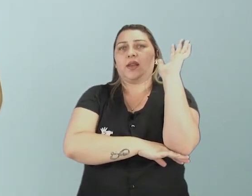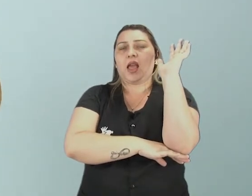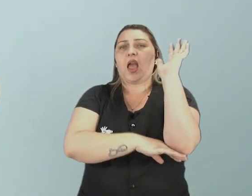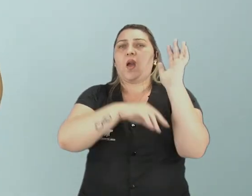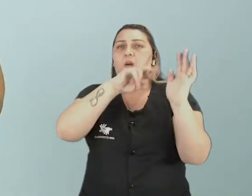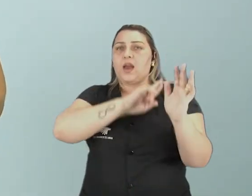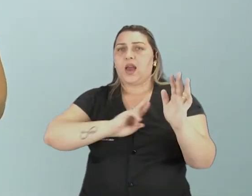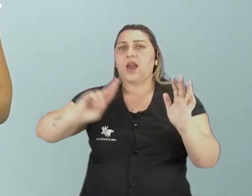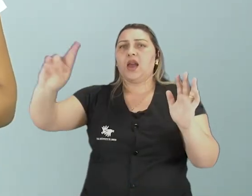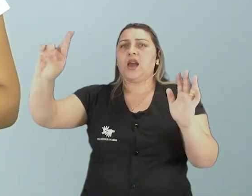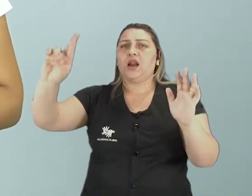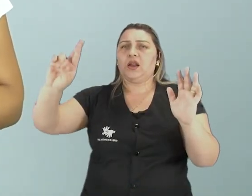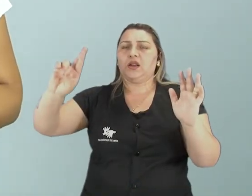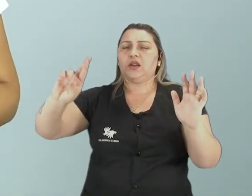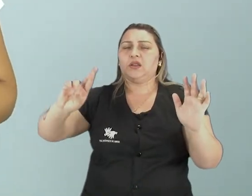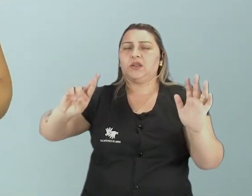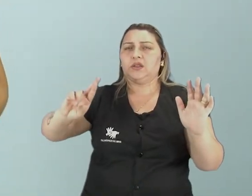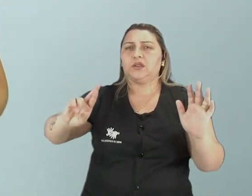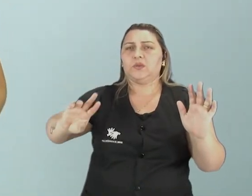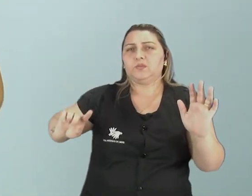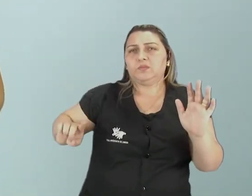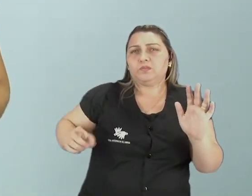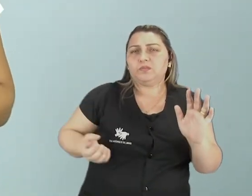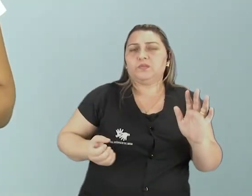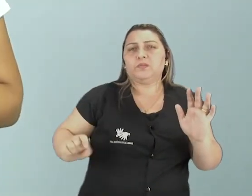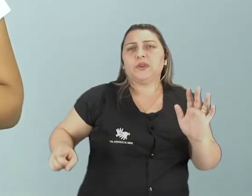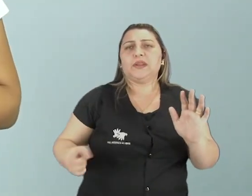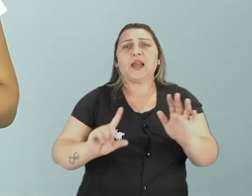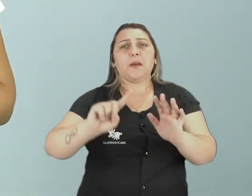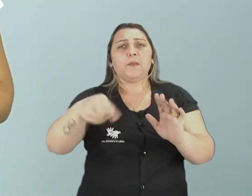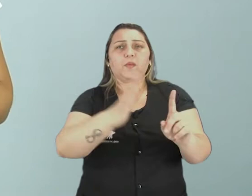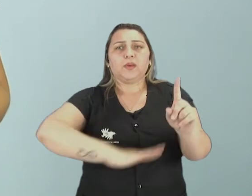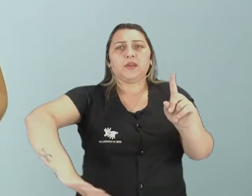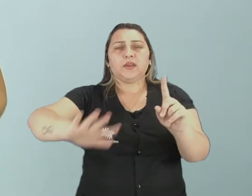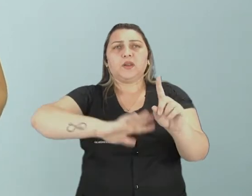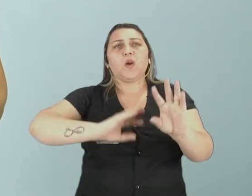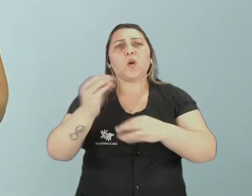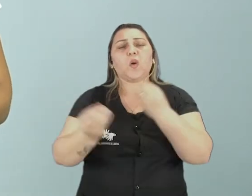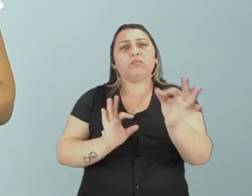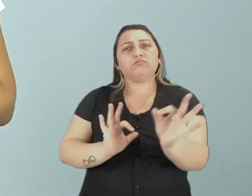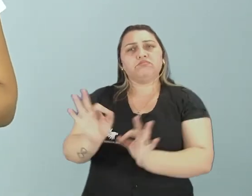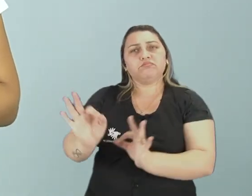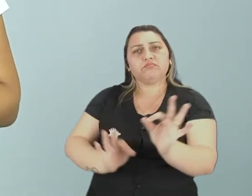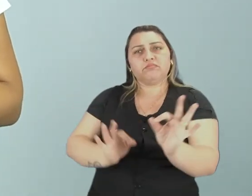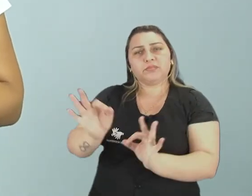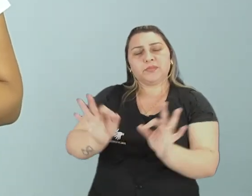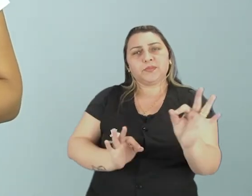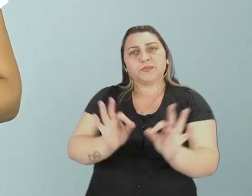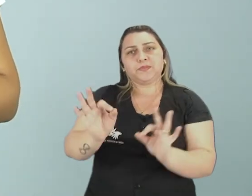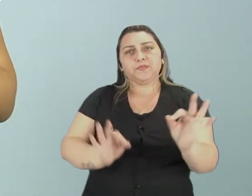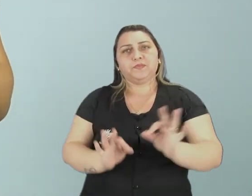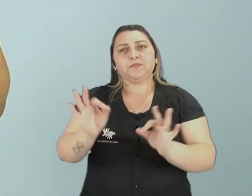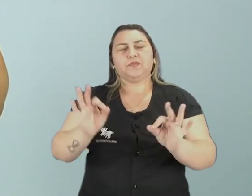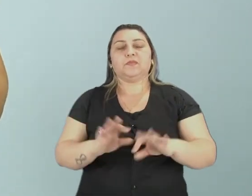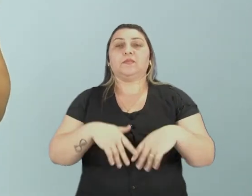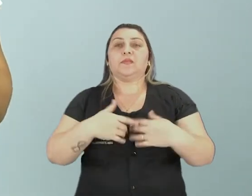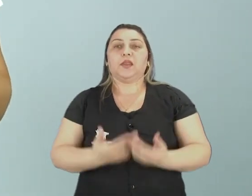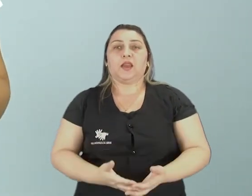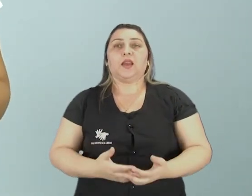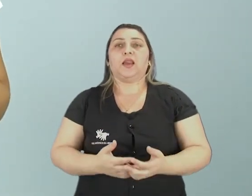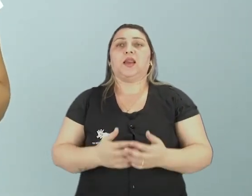religião milenar. Depois, nós vamos para a sociedade. Como que estava organizada, né? Era uma